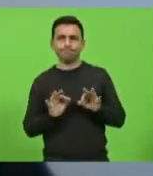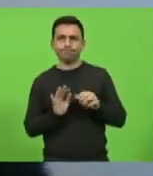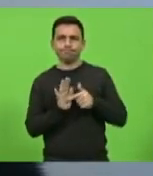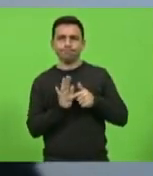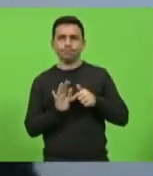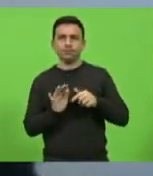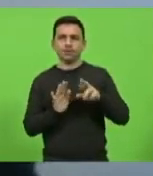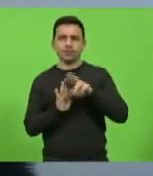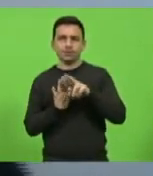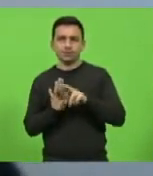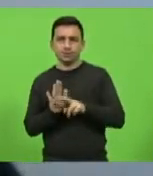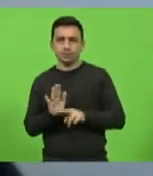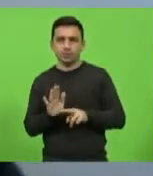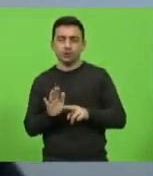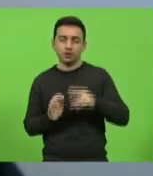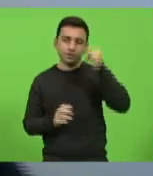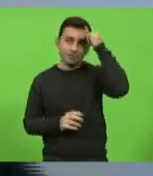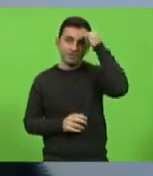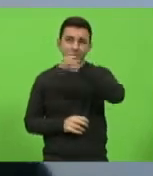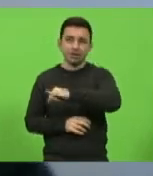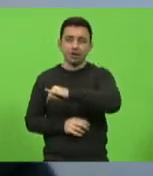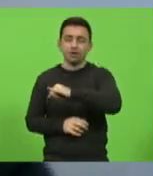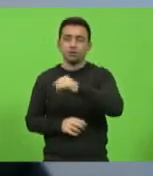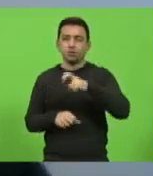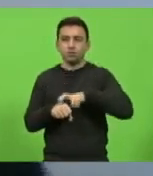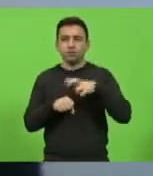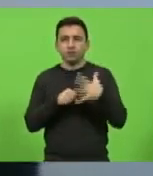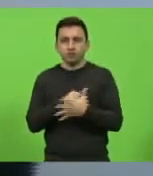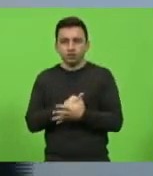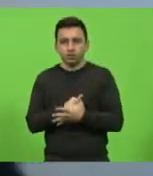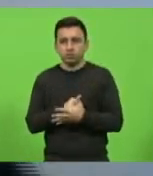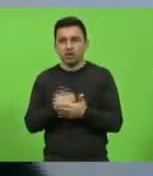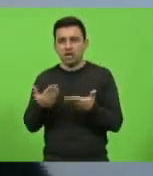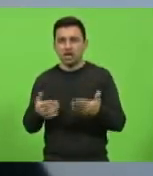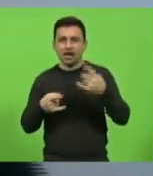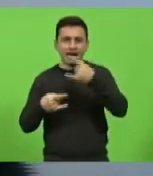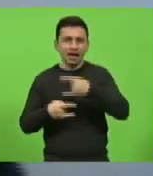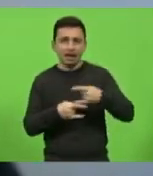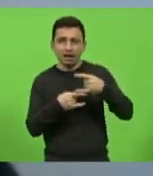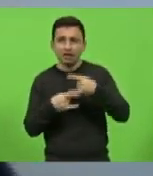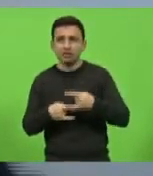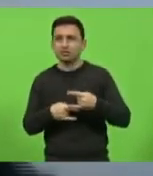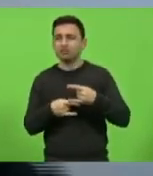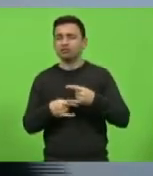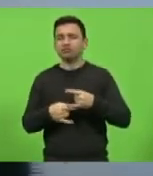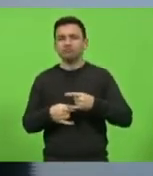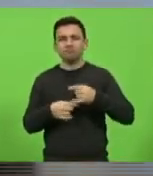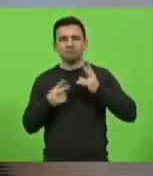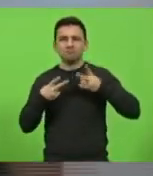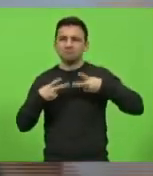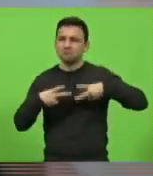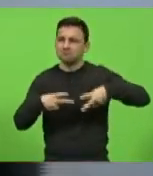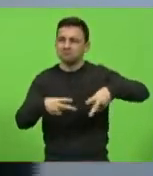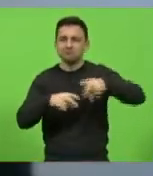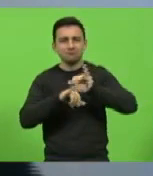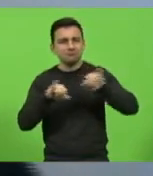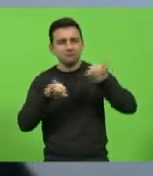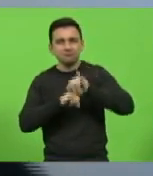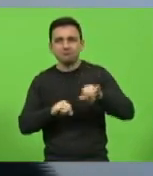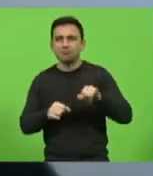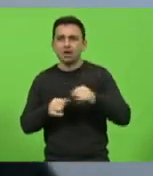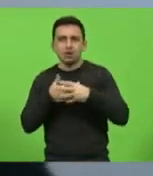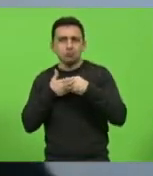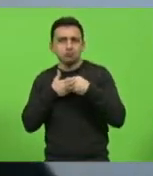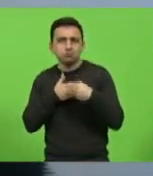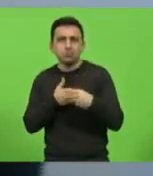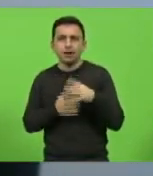de enfrentamento ao Covid, efetuando lives diuturnas e conduzindo pessoalmente cada